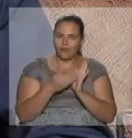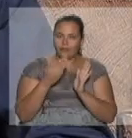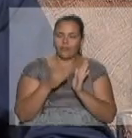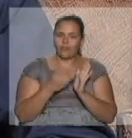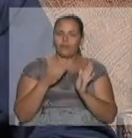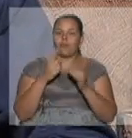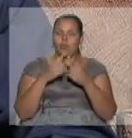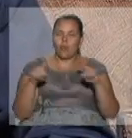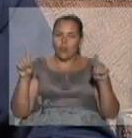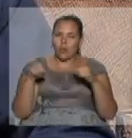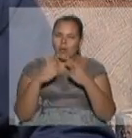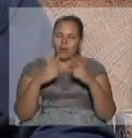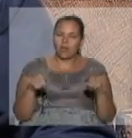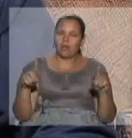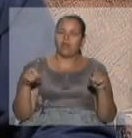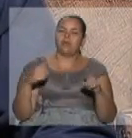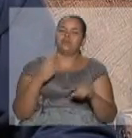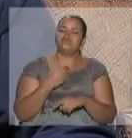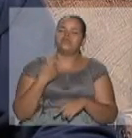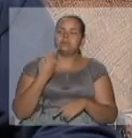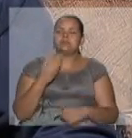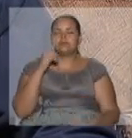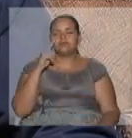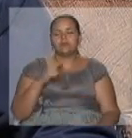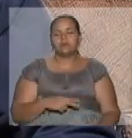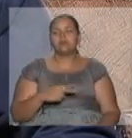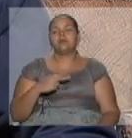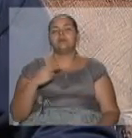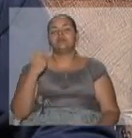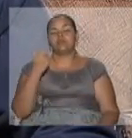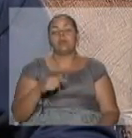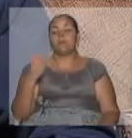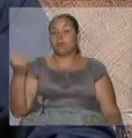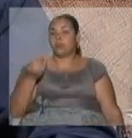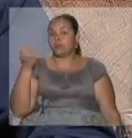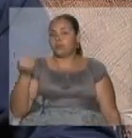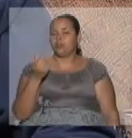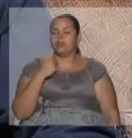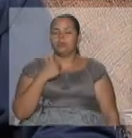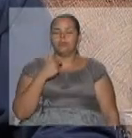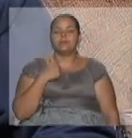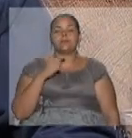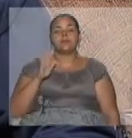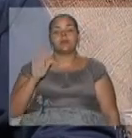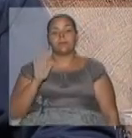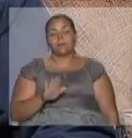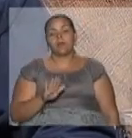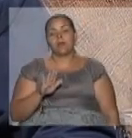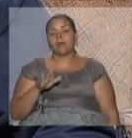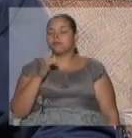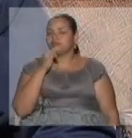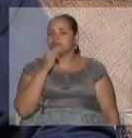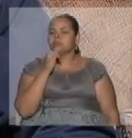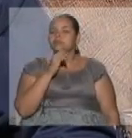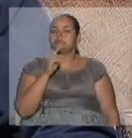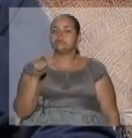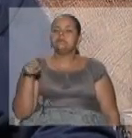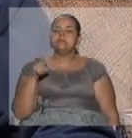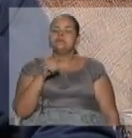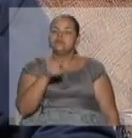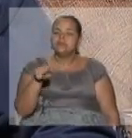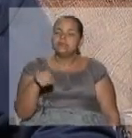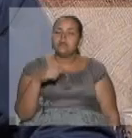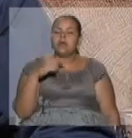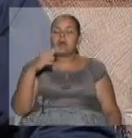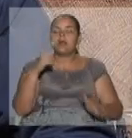eu estou revendo, né, o Cassélia, e é importante para mim, né, mas recomendação mesmo,